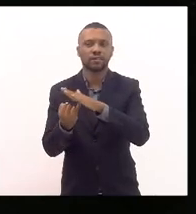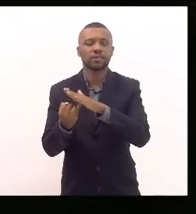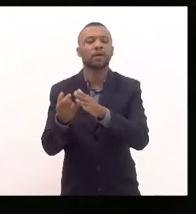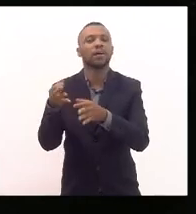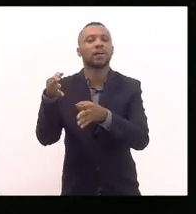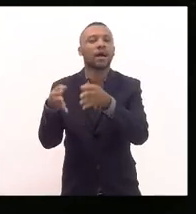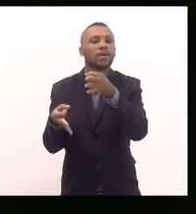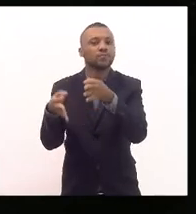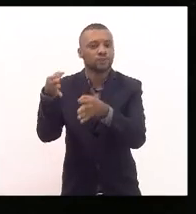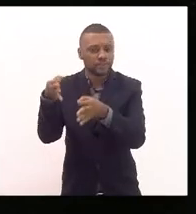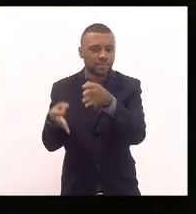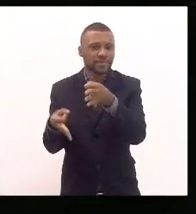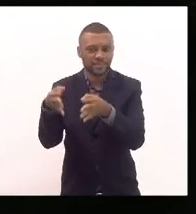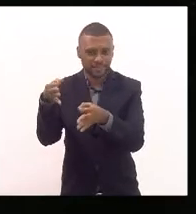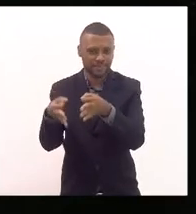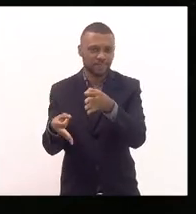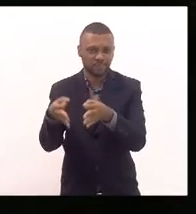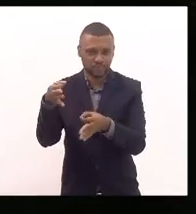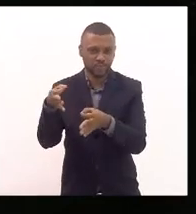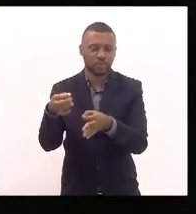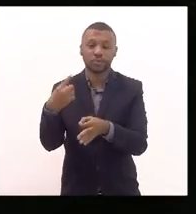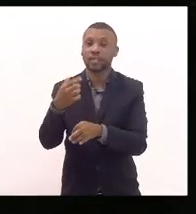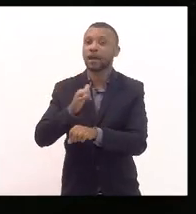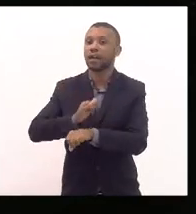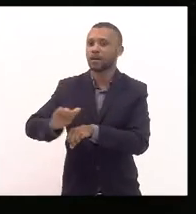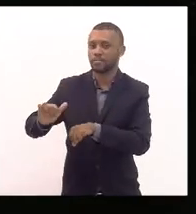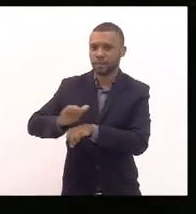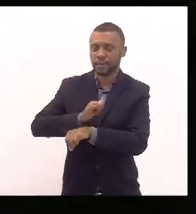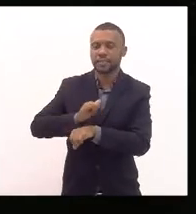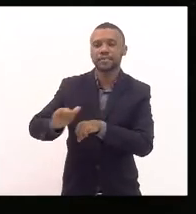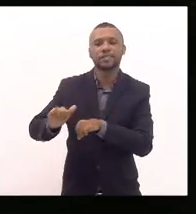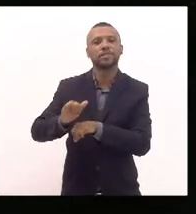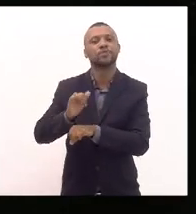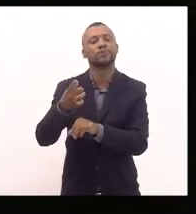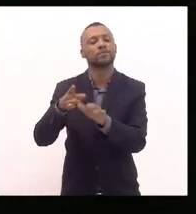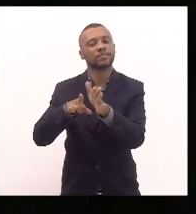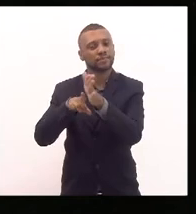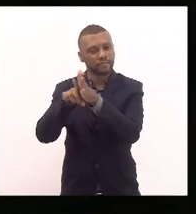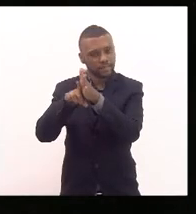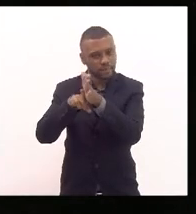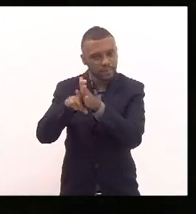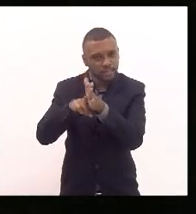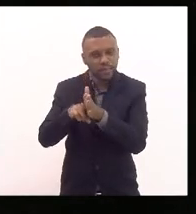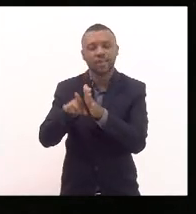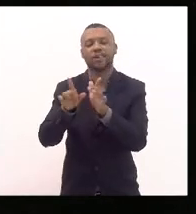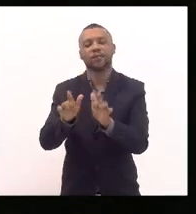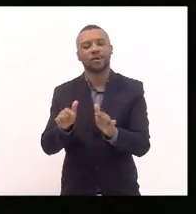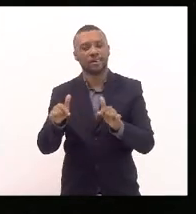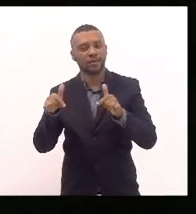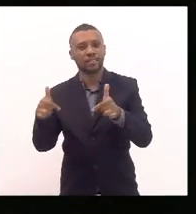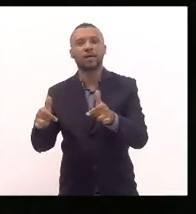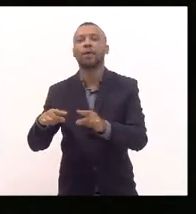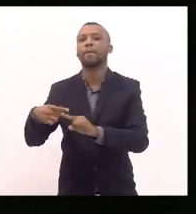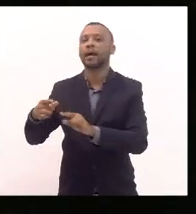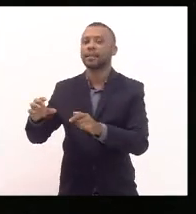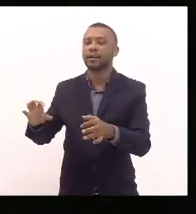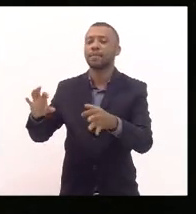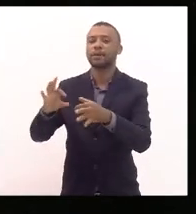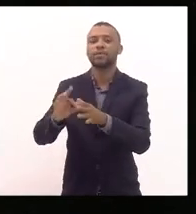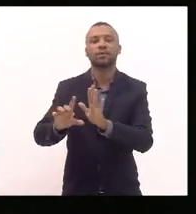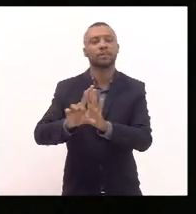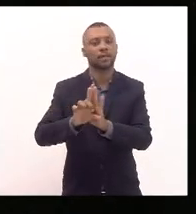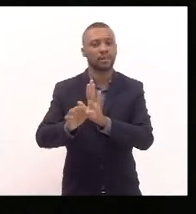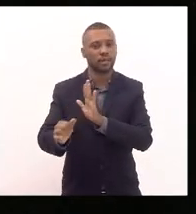da Justiça né Nós temos mecanismos de investigação e de aplicação